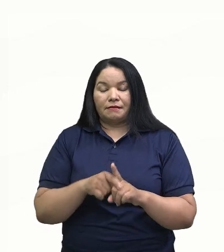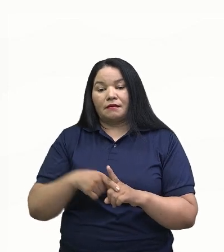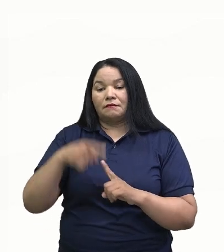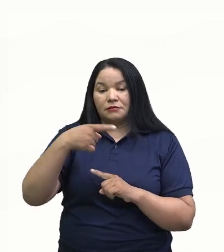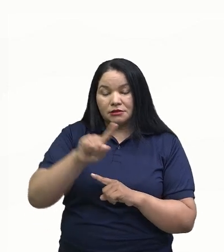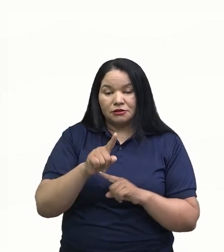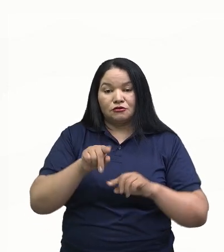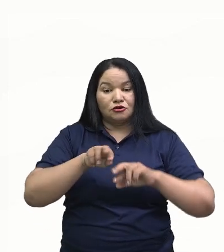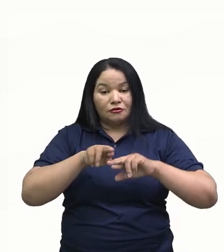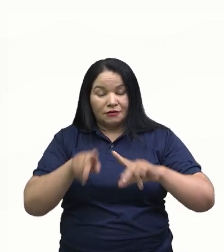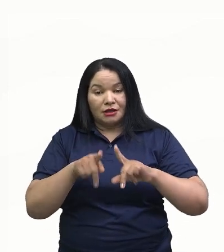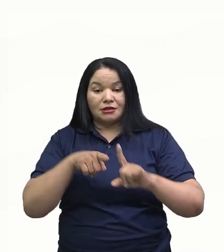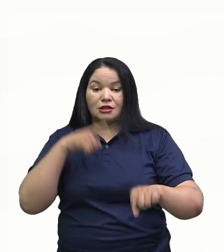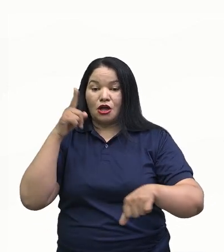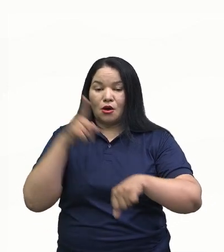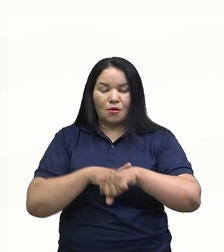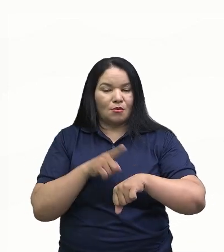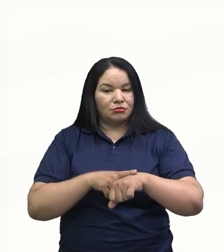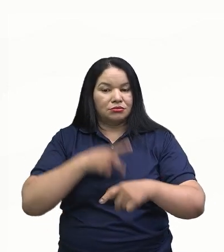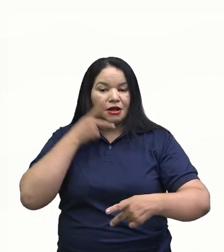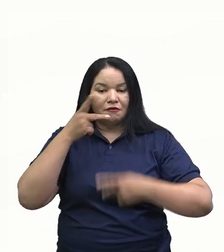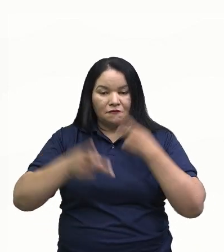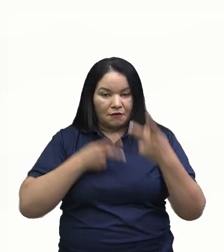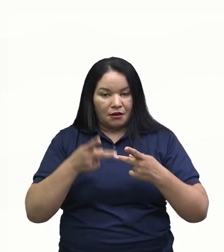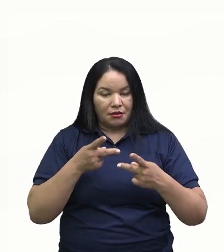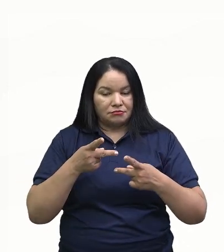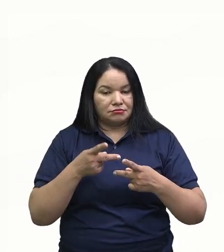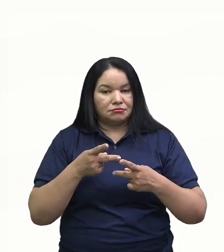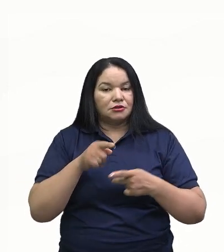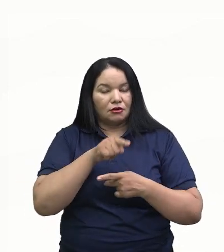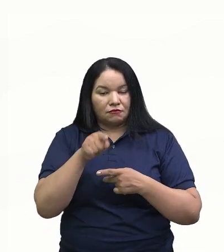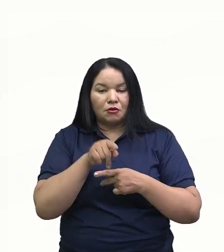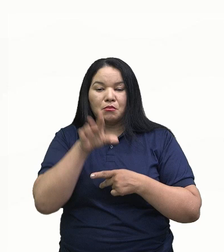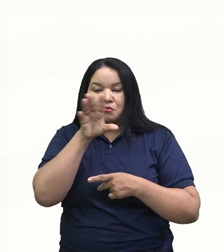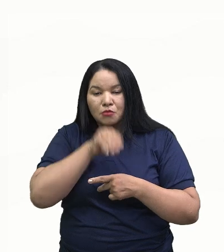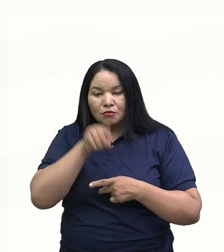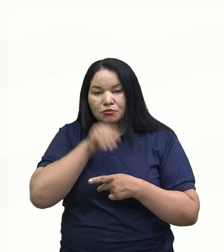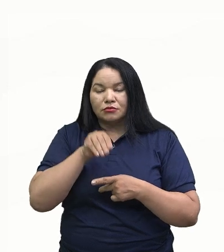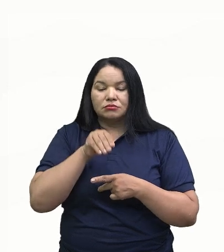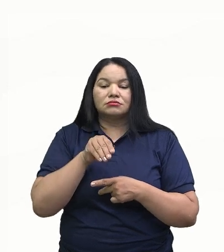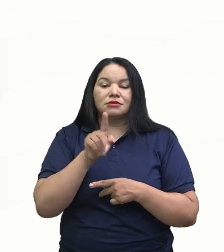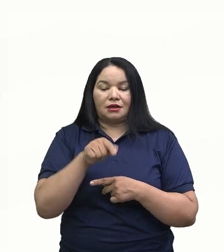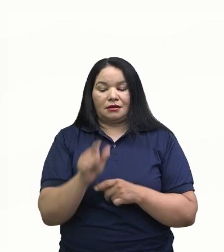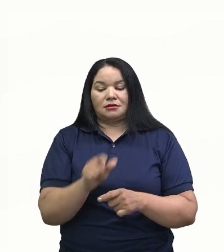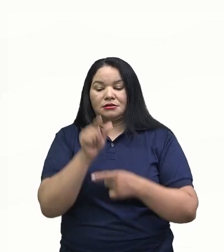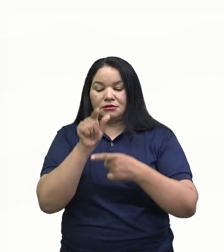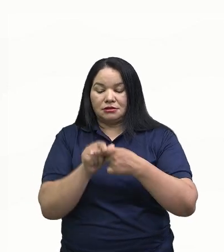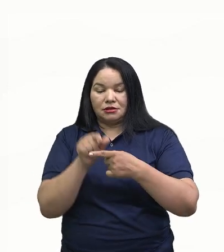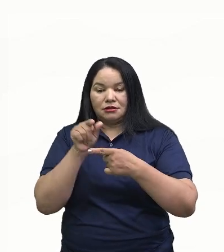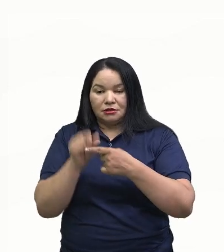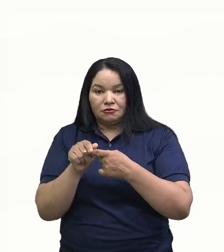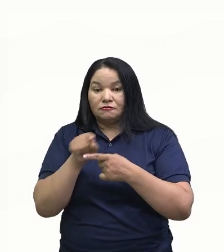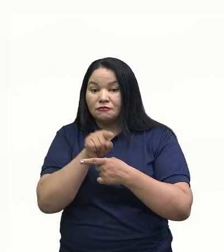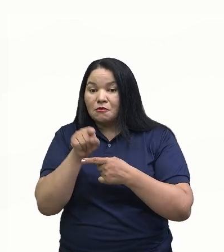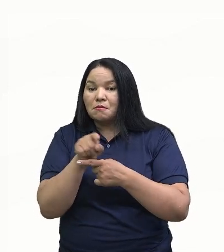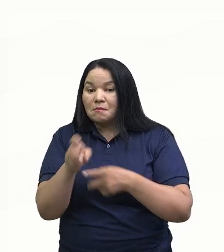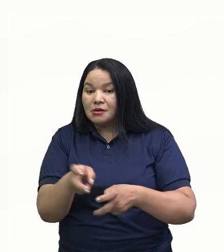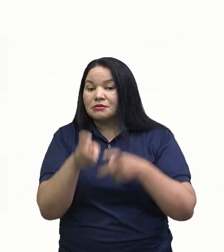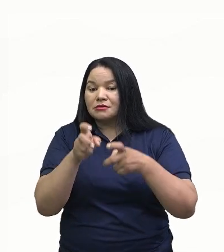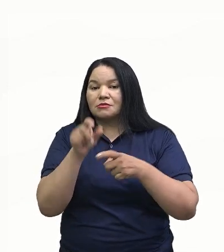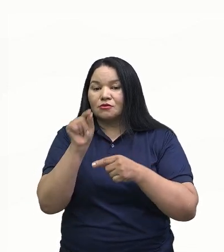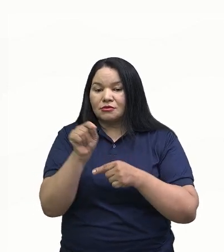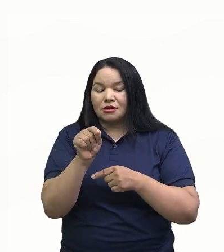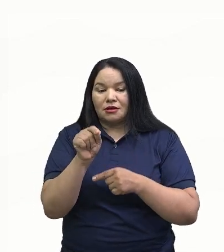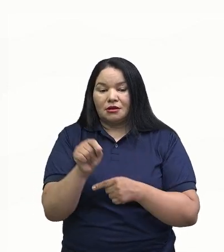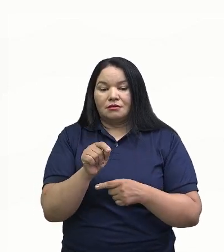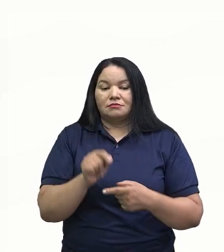a diferença no momento da pronúncia. No momento de você pronunciar a sílaba, você vai perceber que